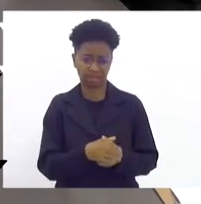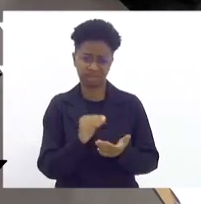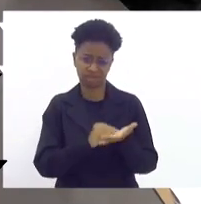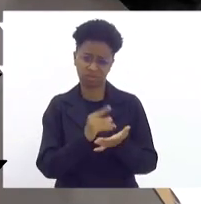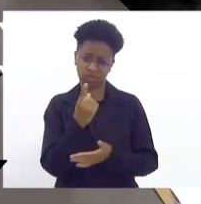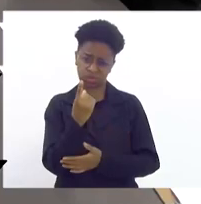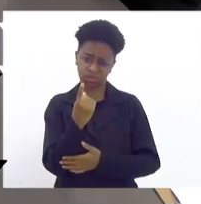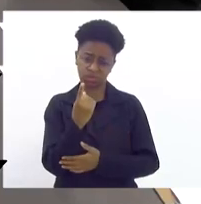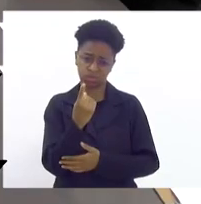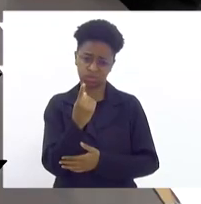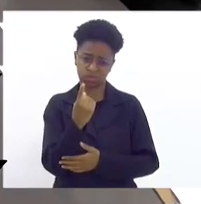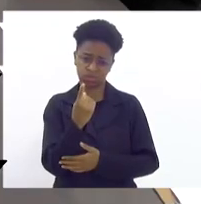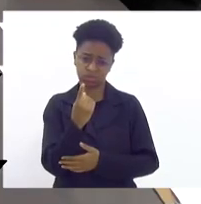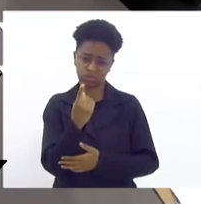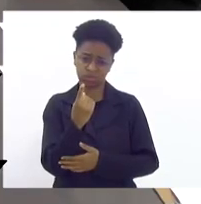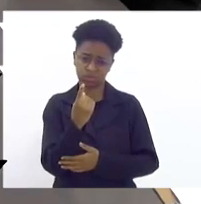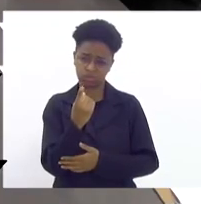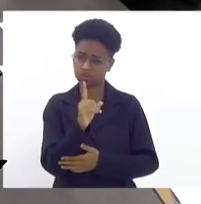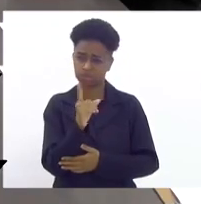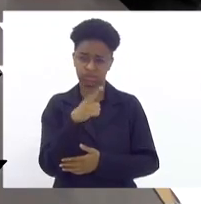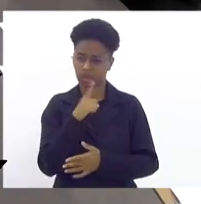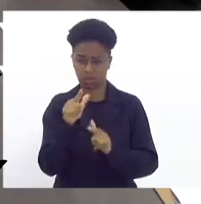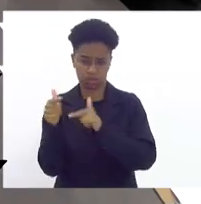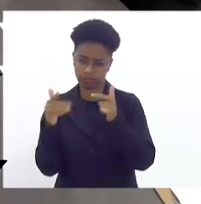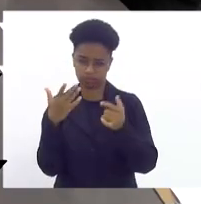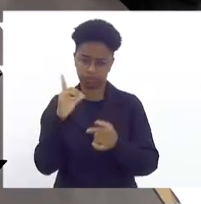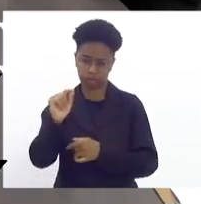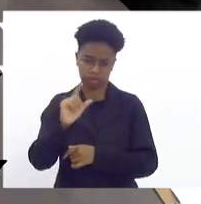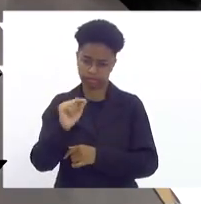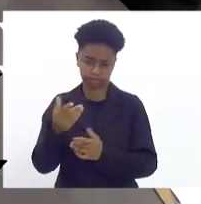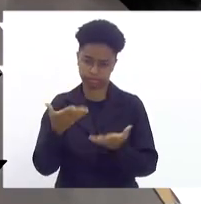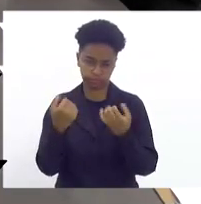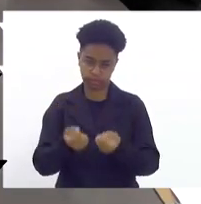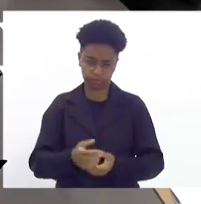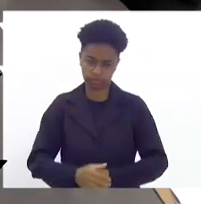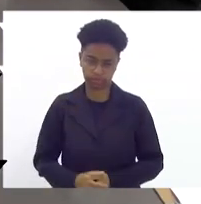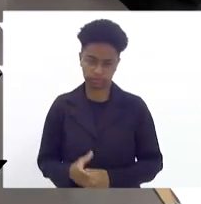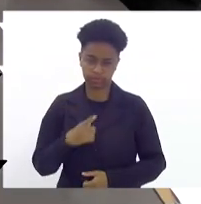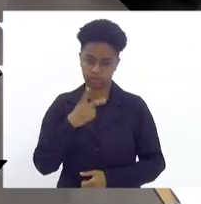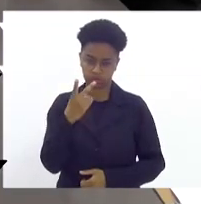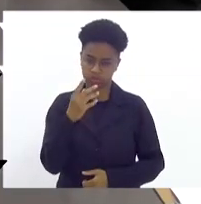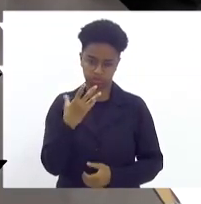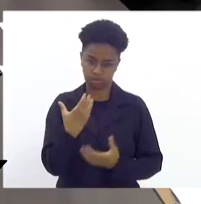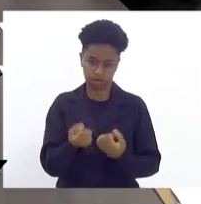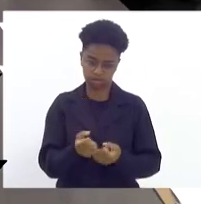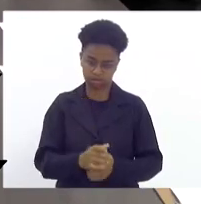Falta um. Não, tem mais. Deixa. Vambora. Eu não relatei tem dois meu. Só, vambora,